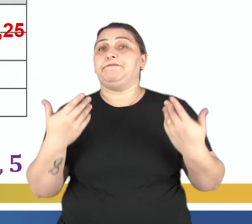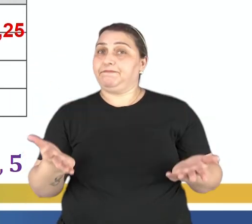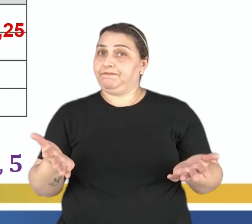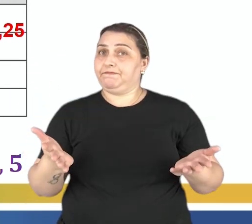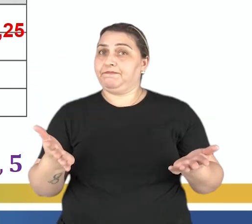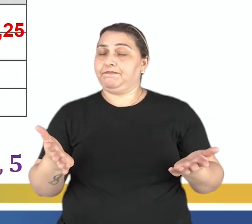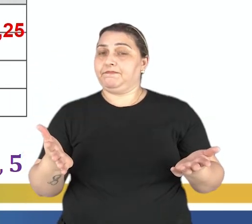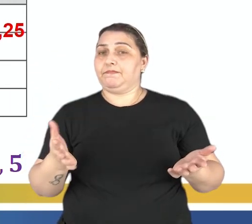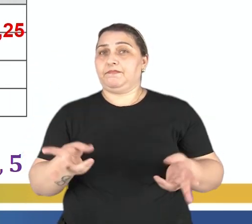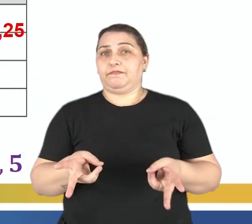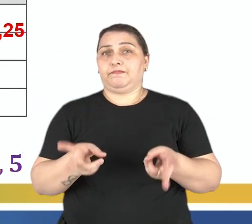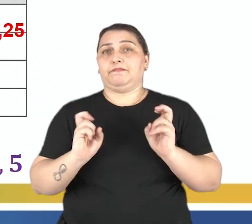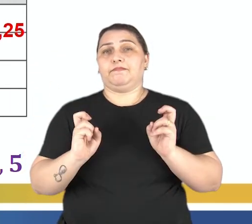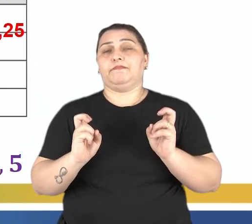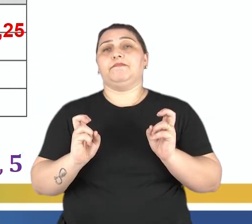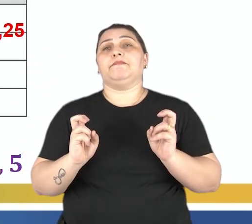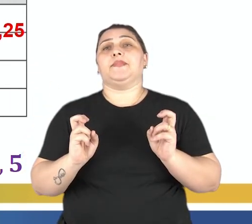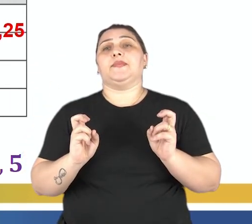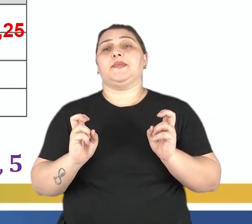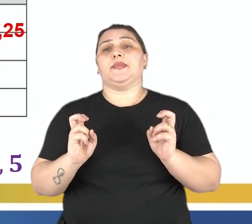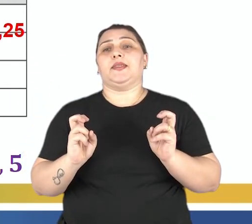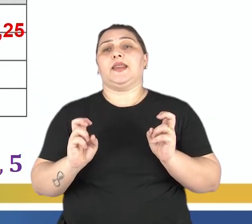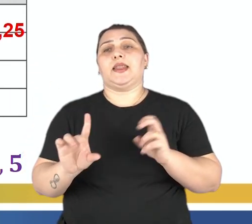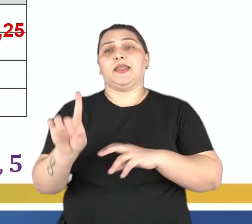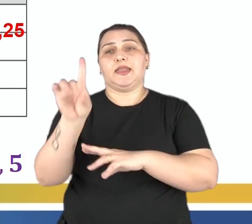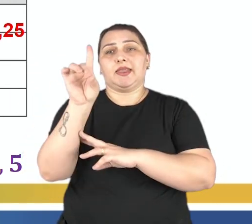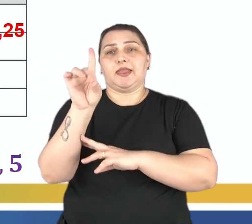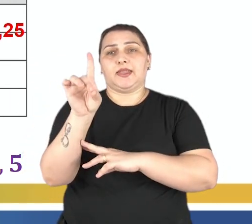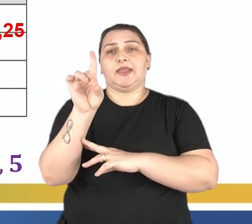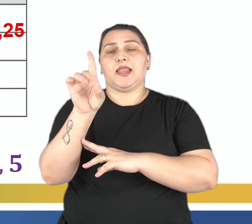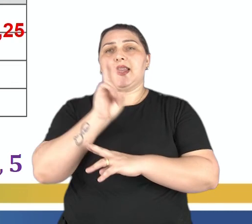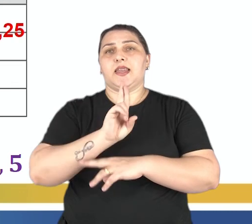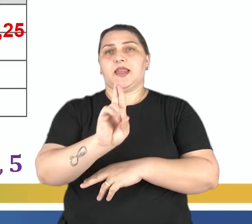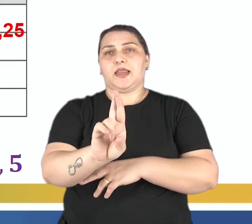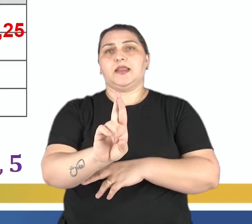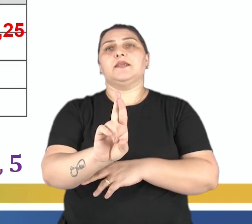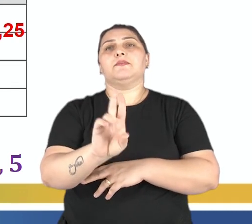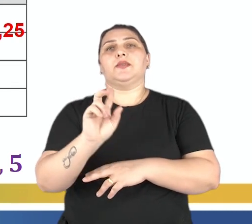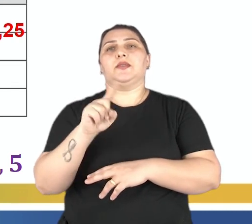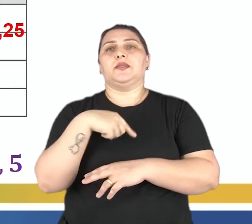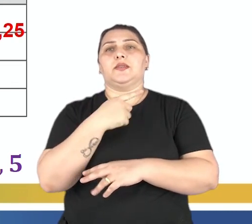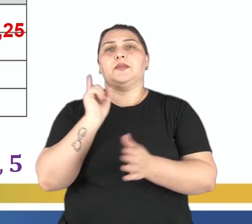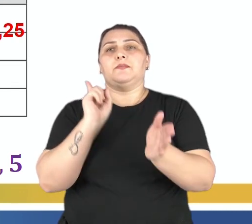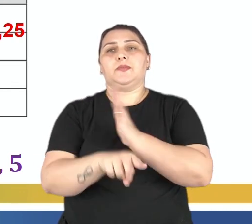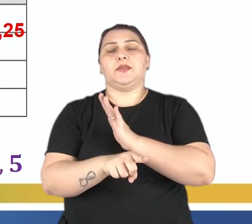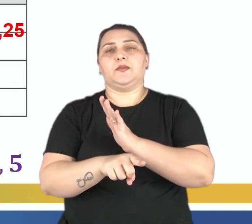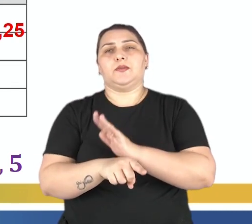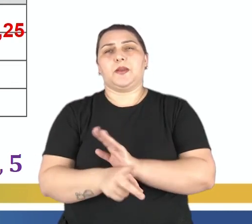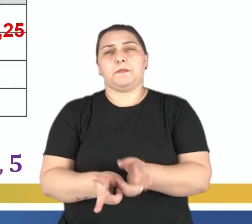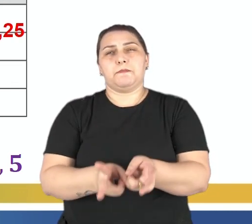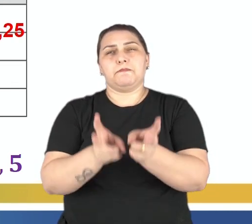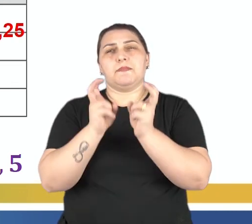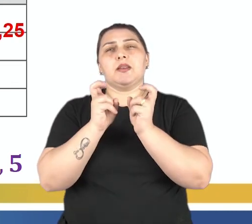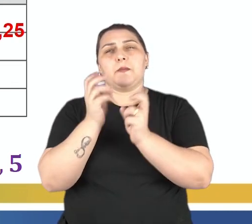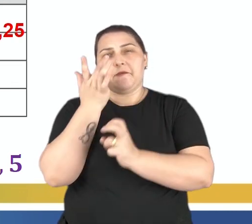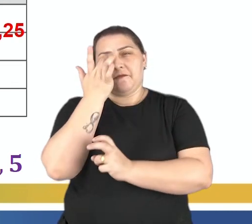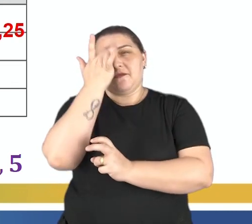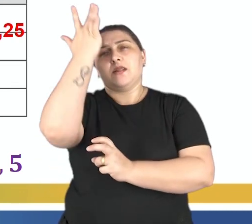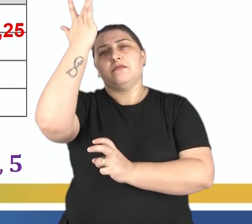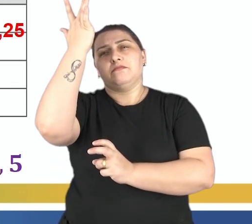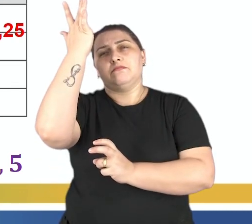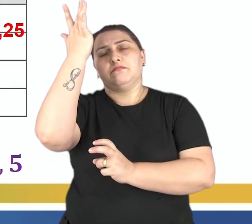558,75. Logo percebemos a alternativa D como resposta da nossa questão. Percebeu o quanto é